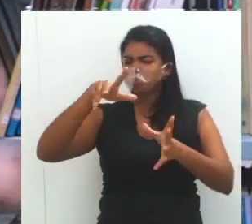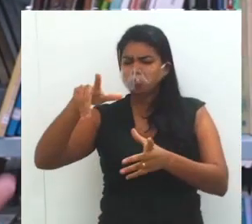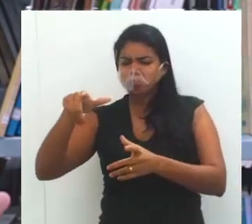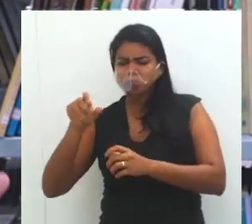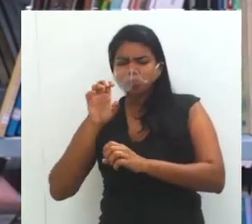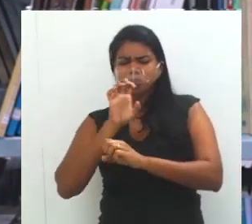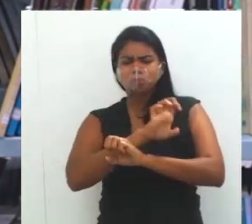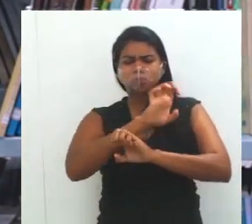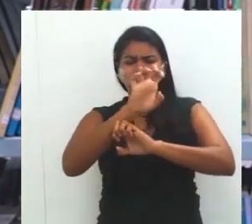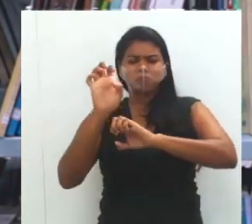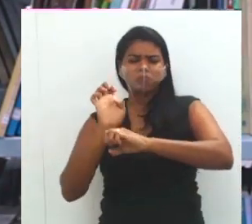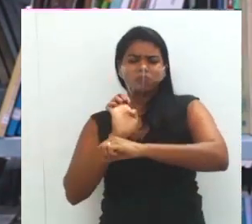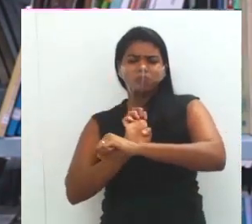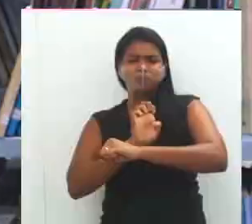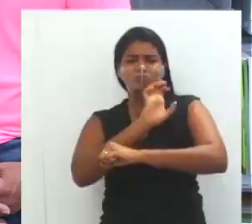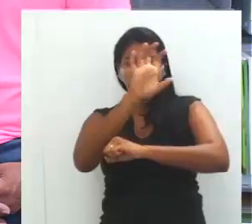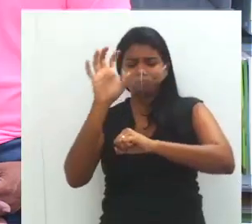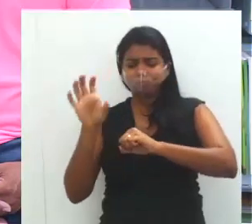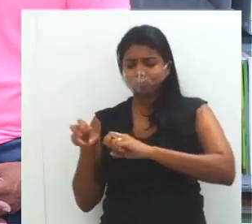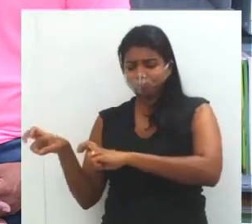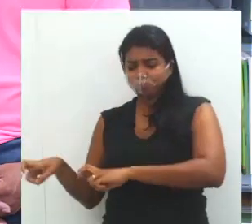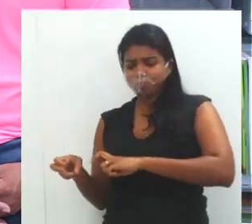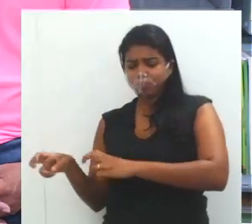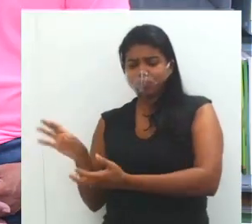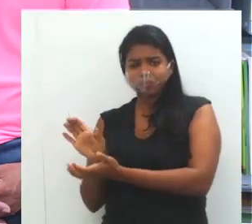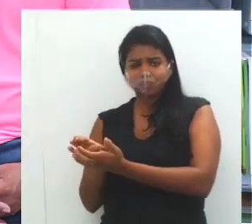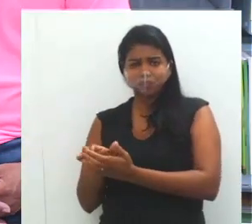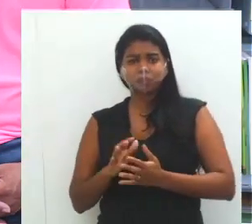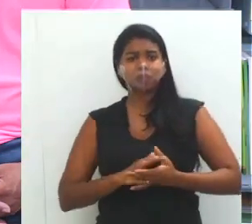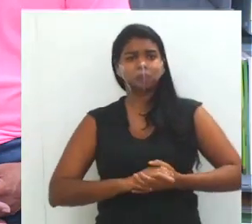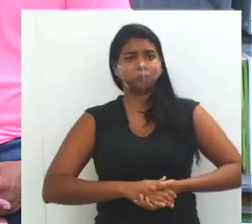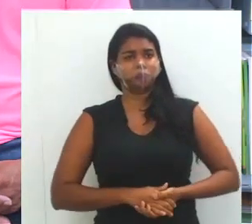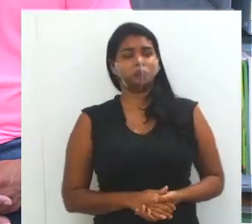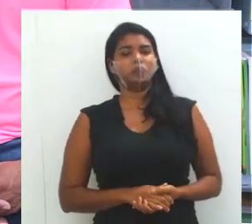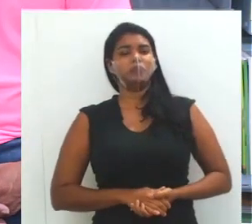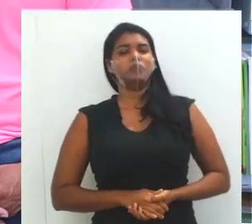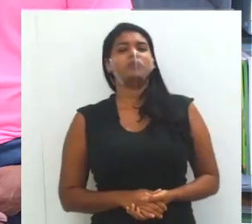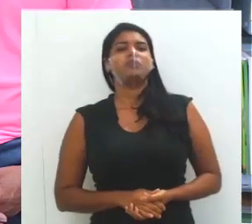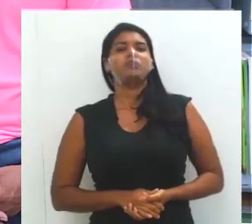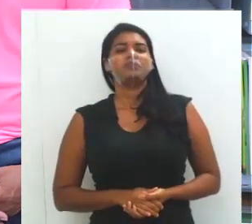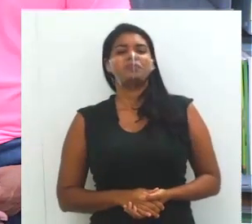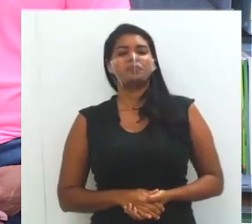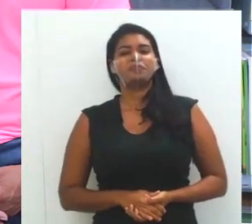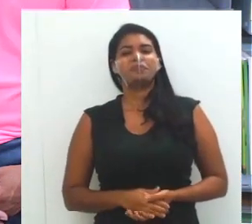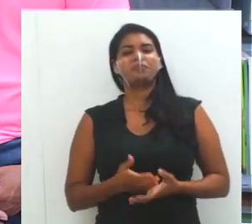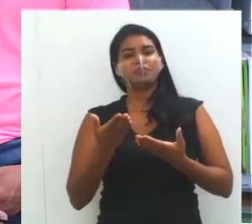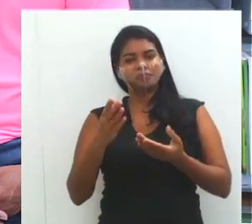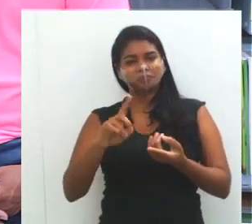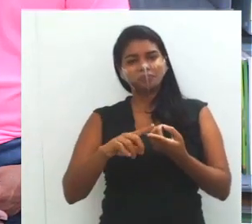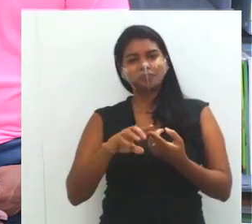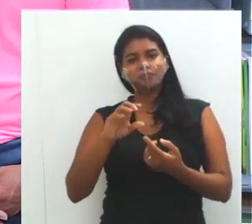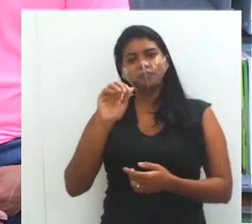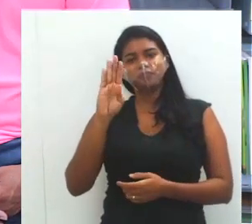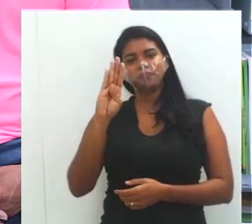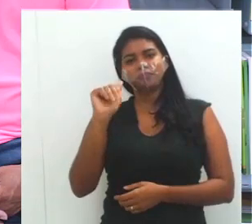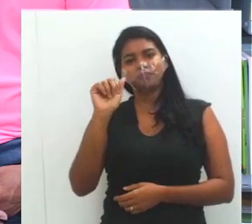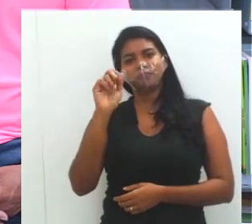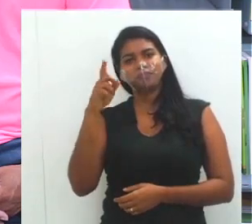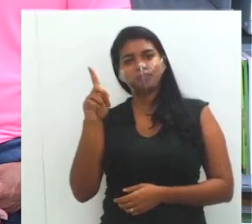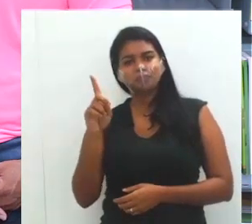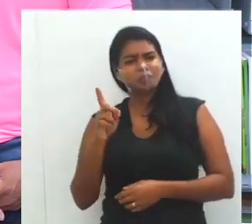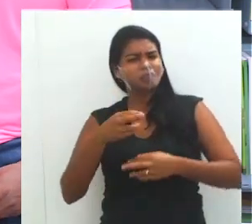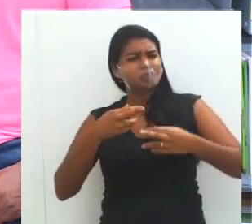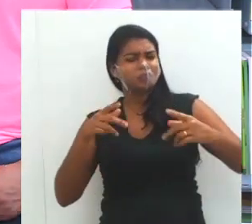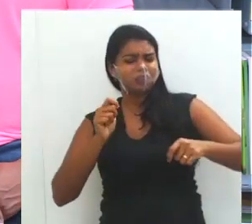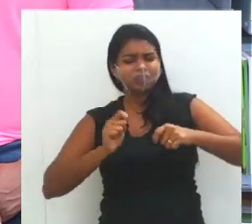hinos brasileiros, é Asa Branca. E vale salientar, mais uma vez, que é uma composição tocada em vários